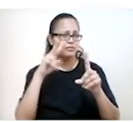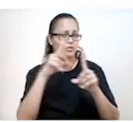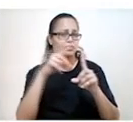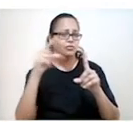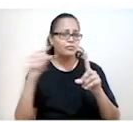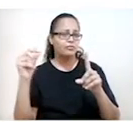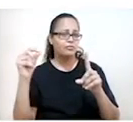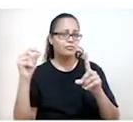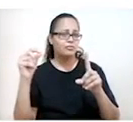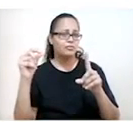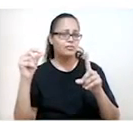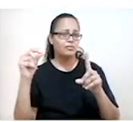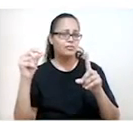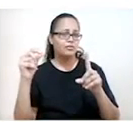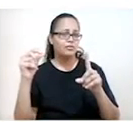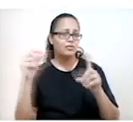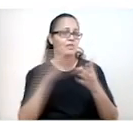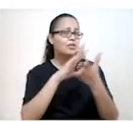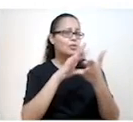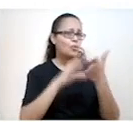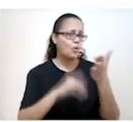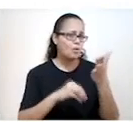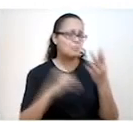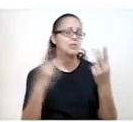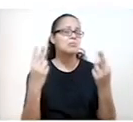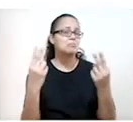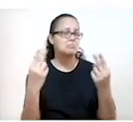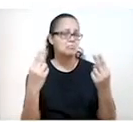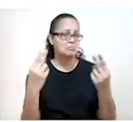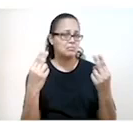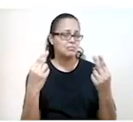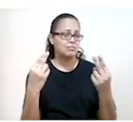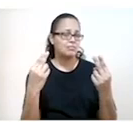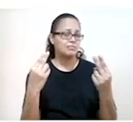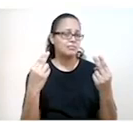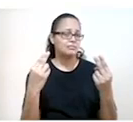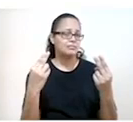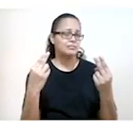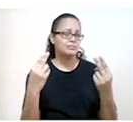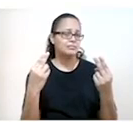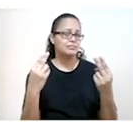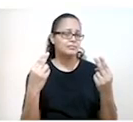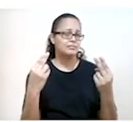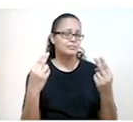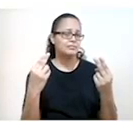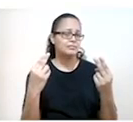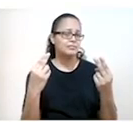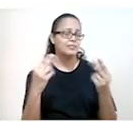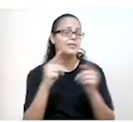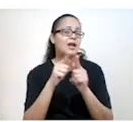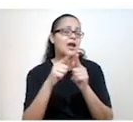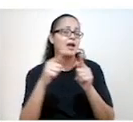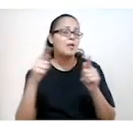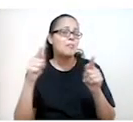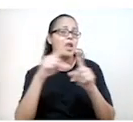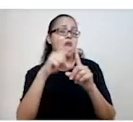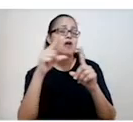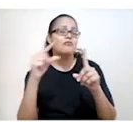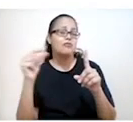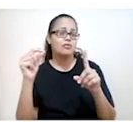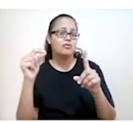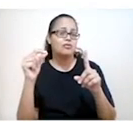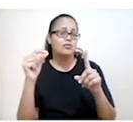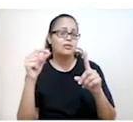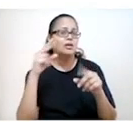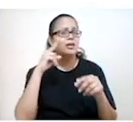aqui? São cópias idênticas, né, e cópias semelhantes à maior. Tá vendo esses